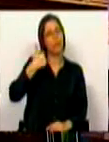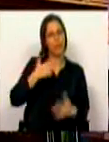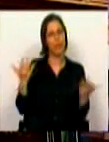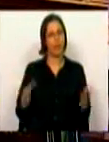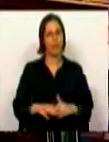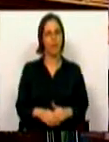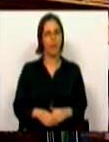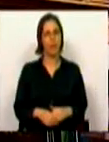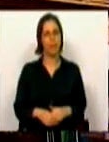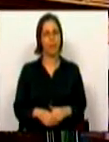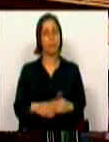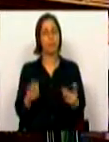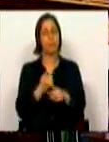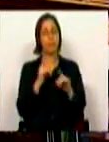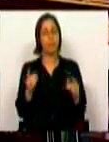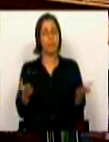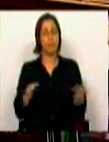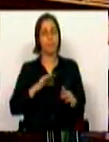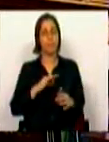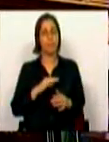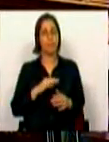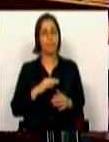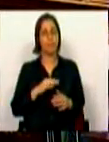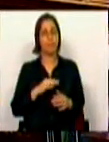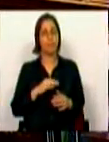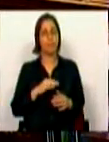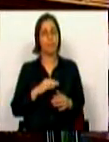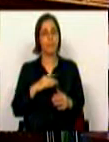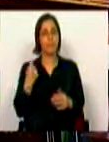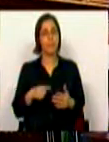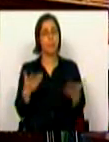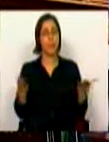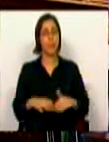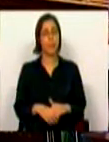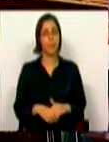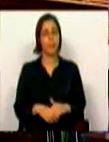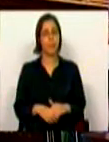fundamental. Por isso, Sr. Presidente,